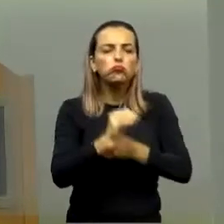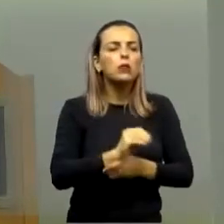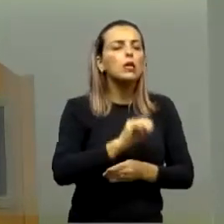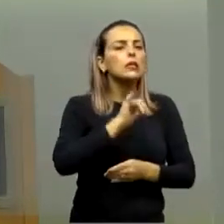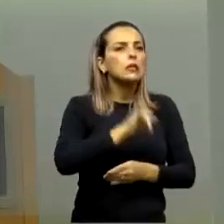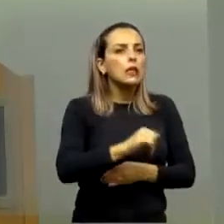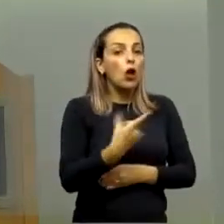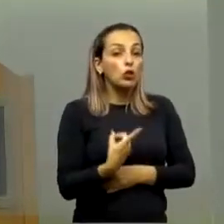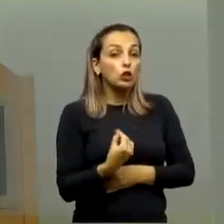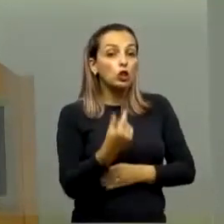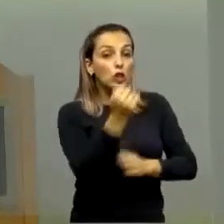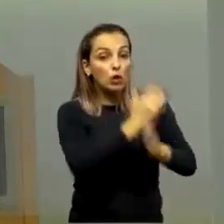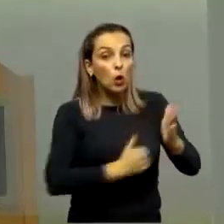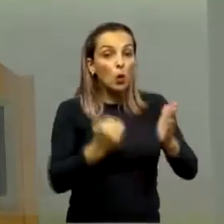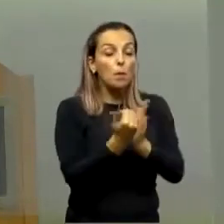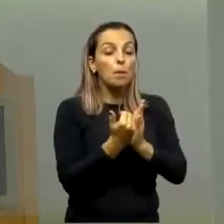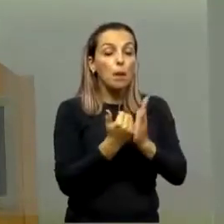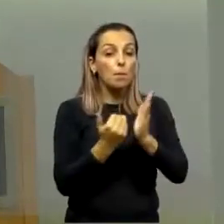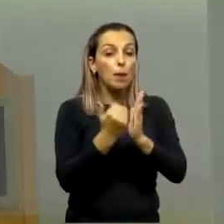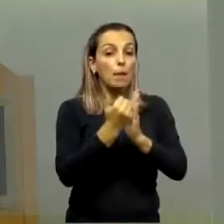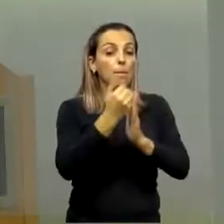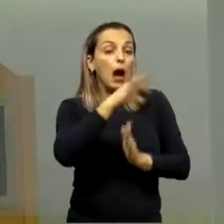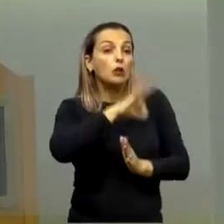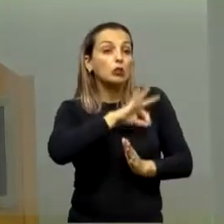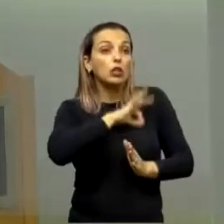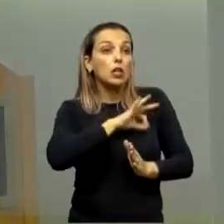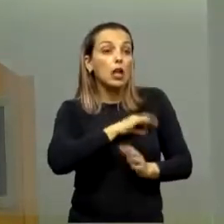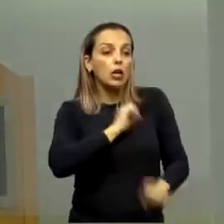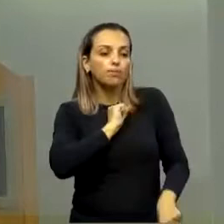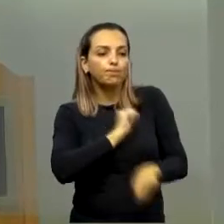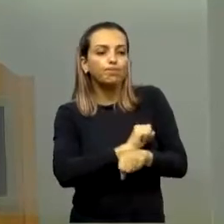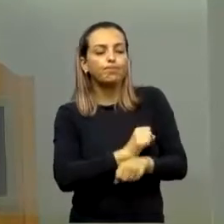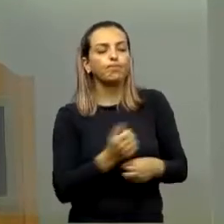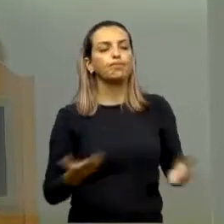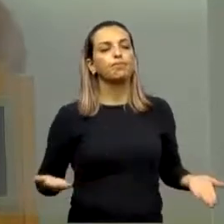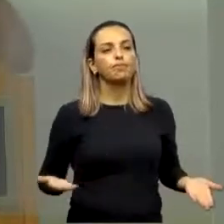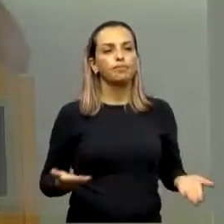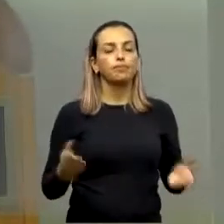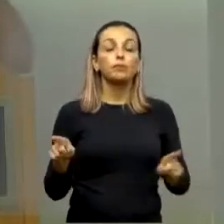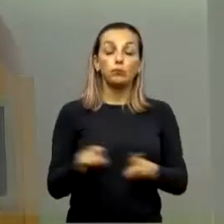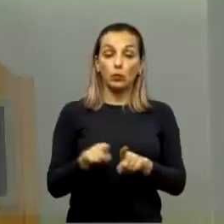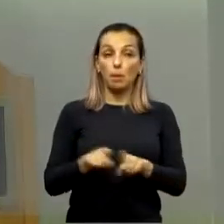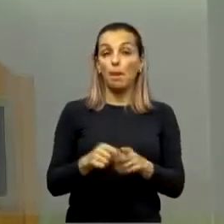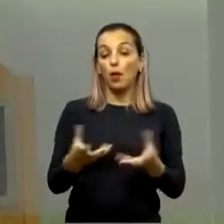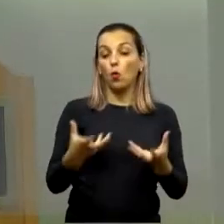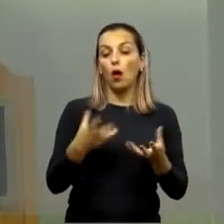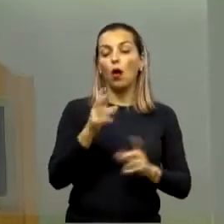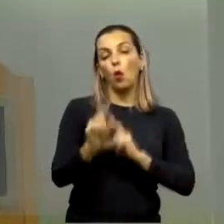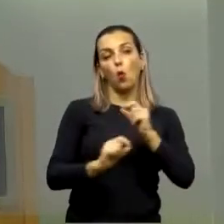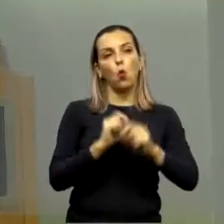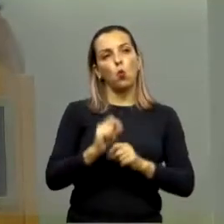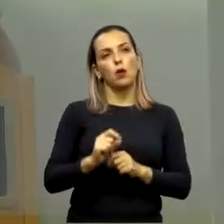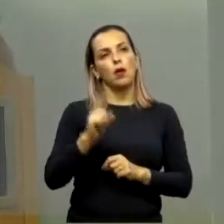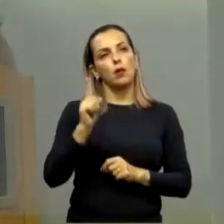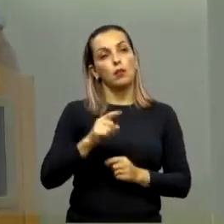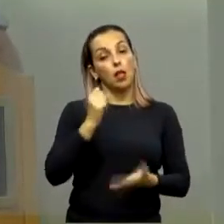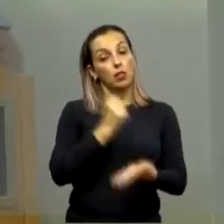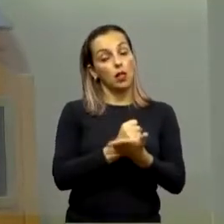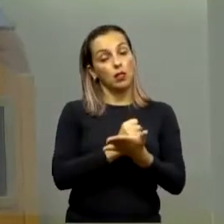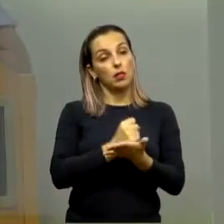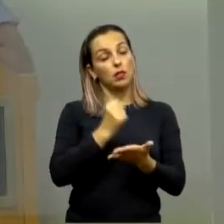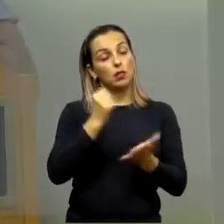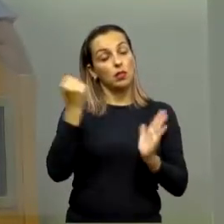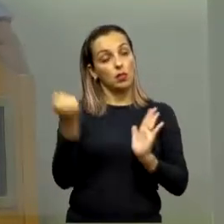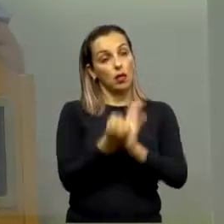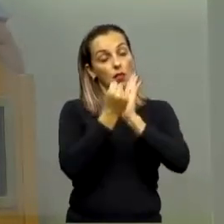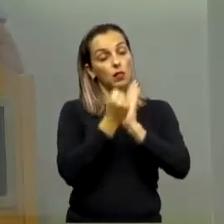param de aumentar e se o salário das pessoas não acompanham e para fechar eu queria é só fazer um registro